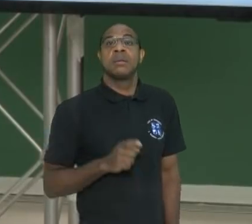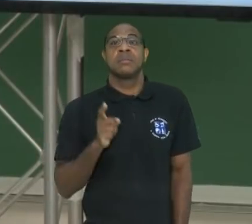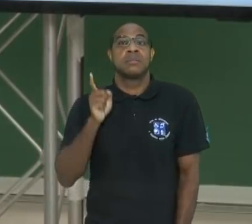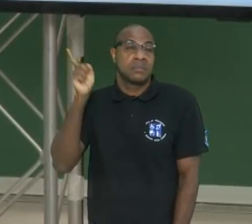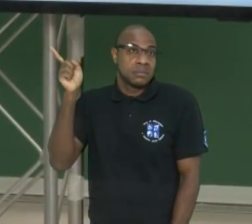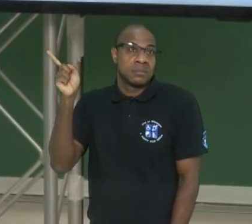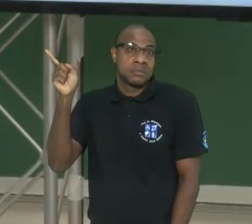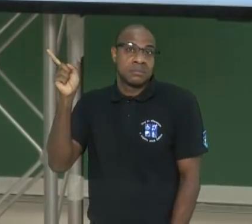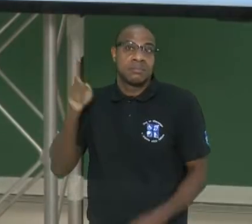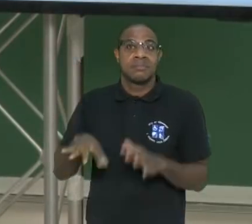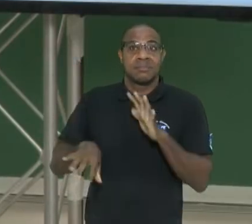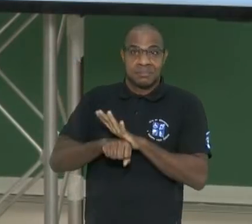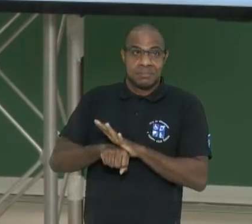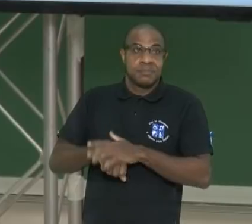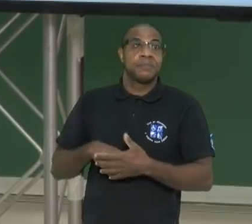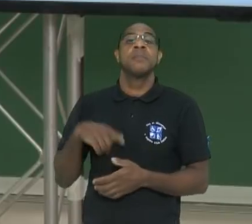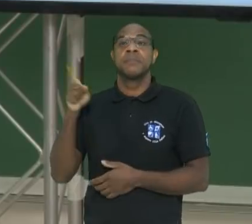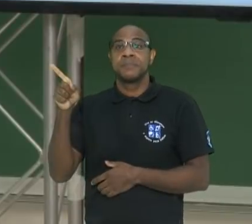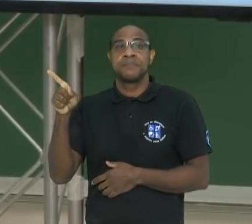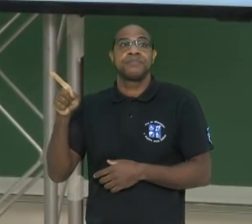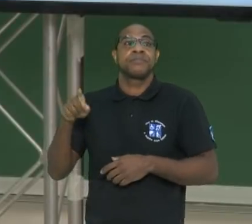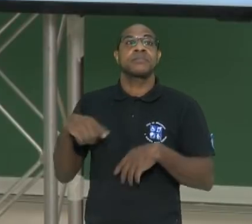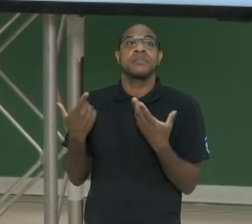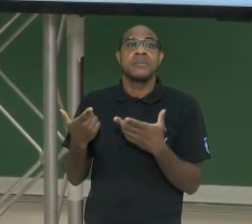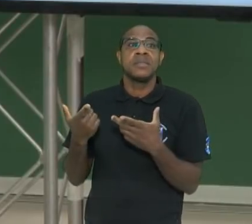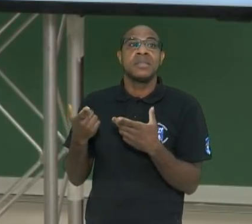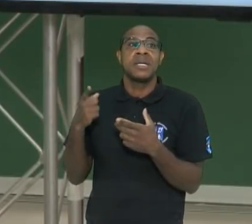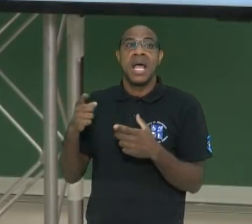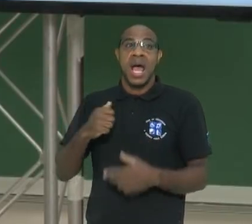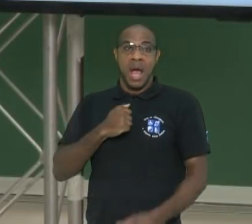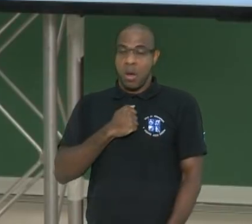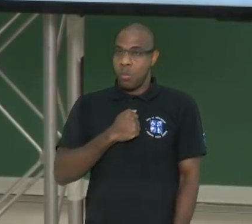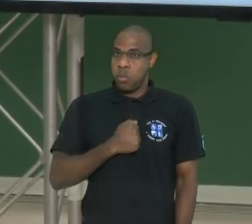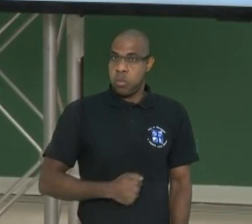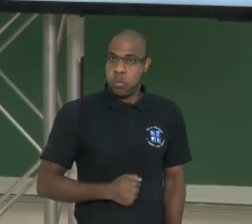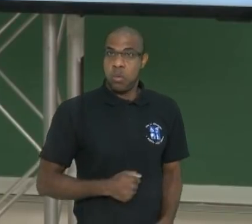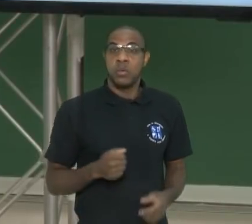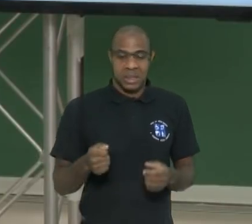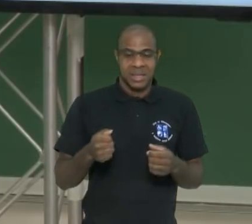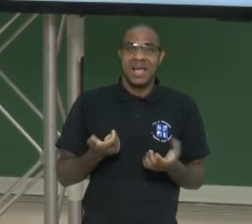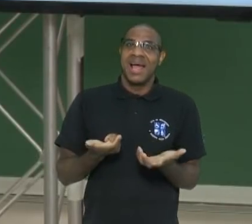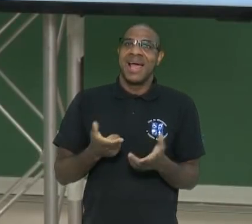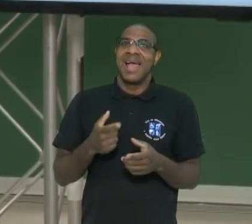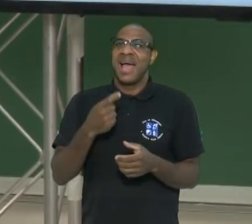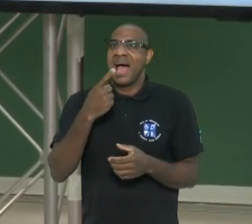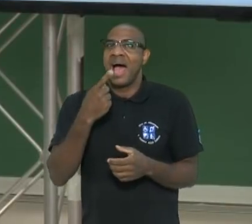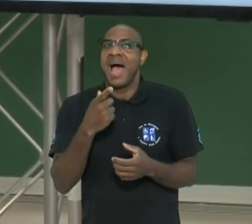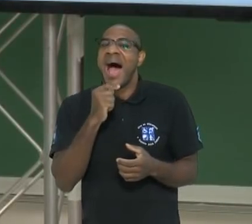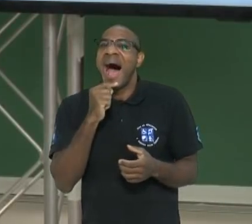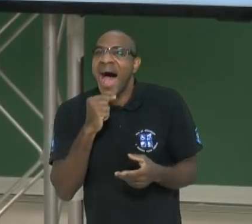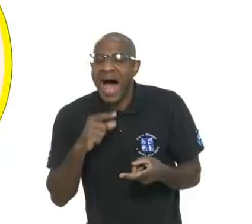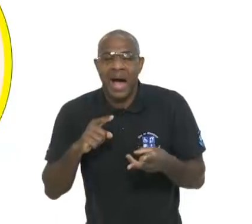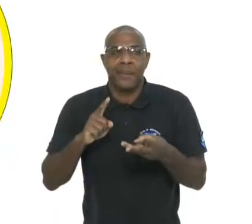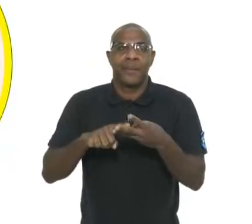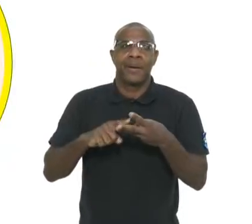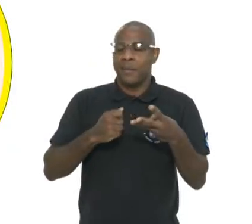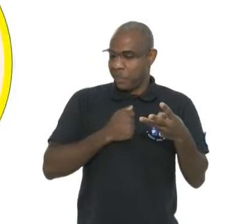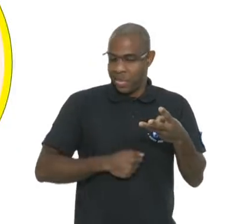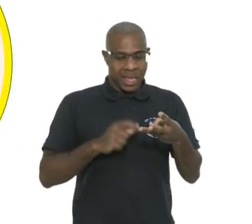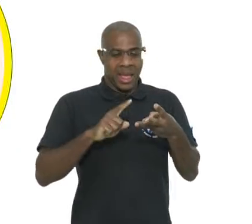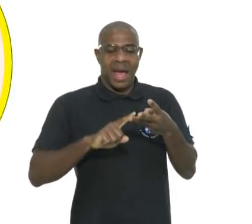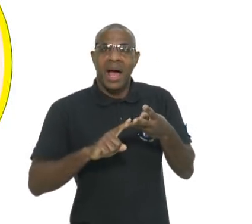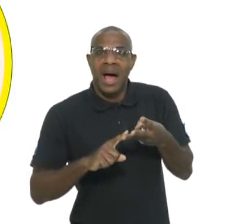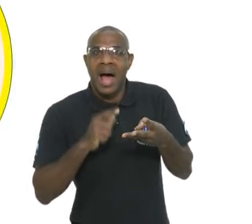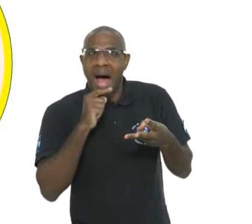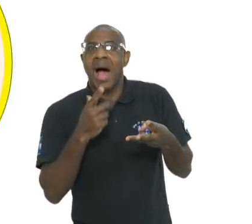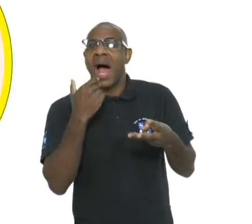com protozoário. E essas fezes acabam contaminando água, alimentos e outros seres vivos